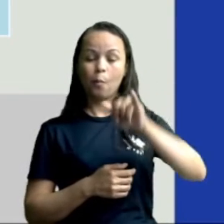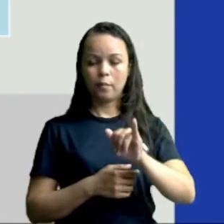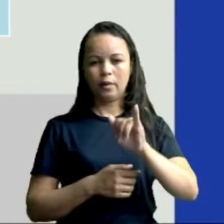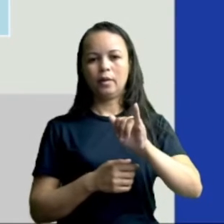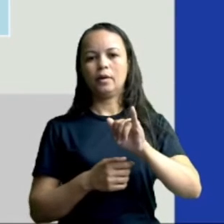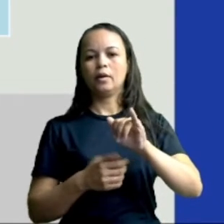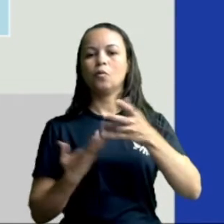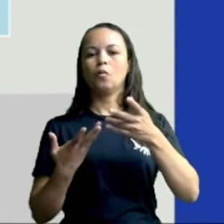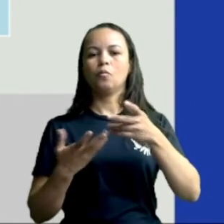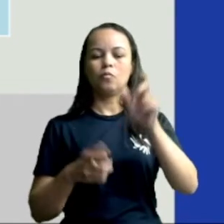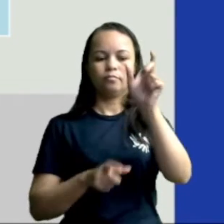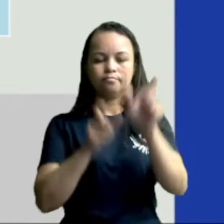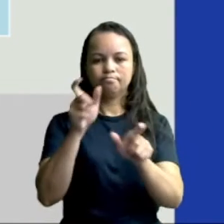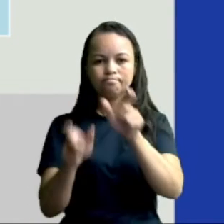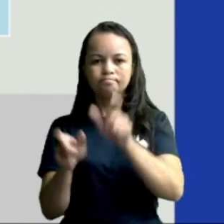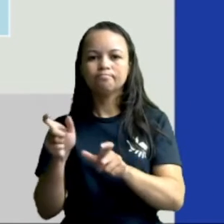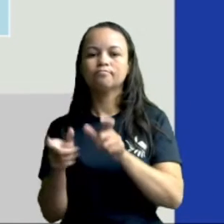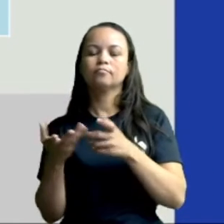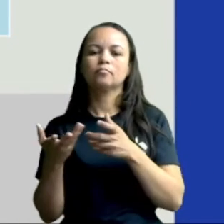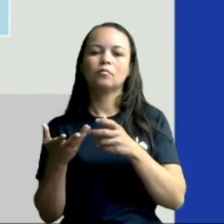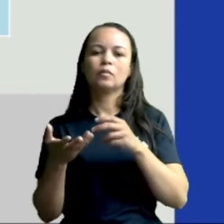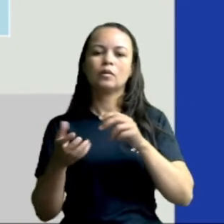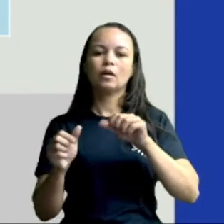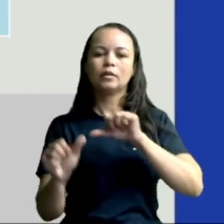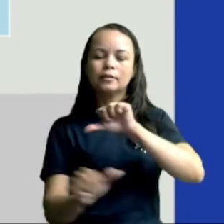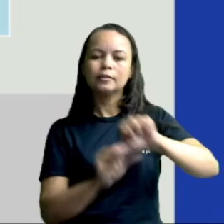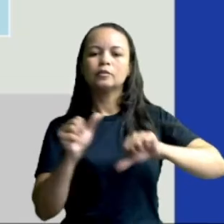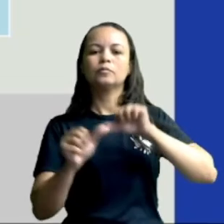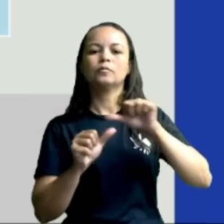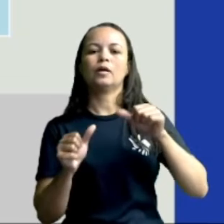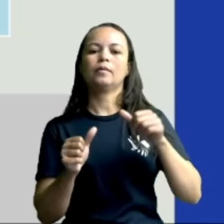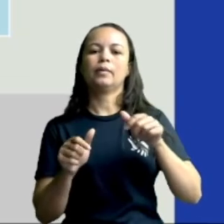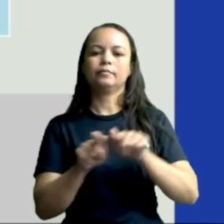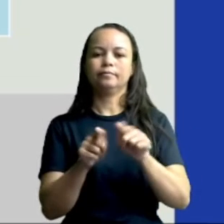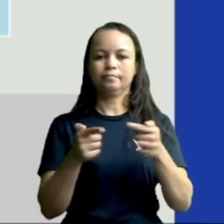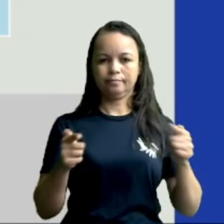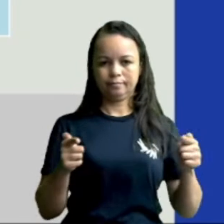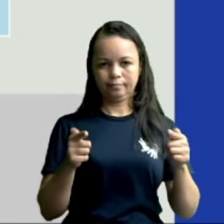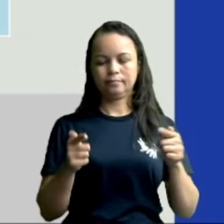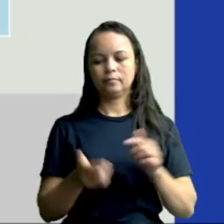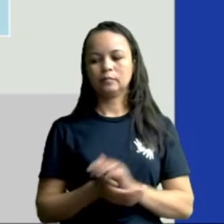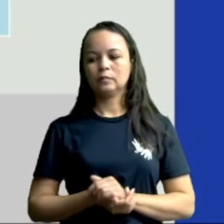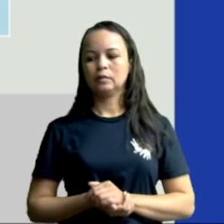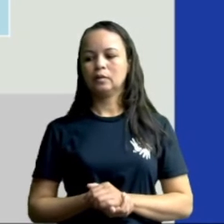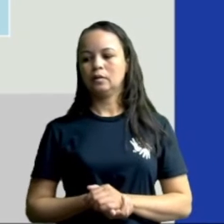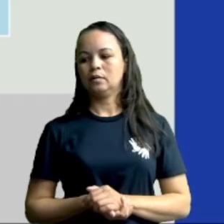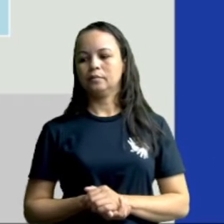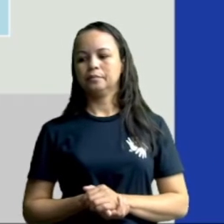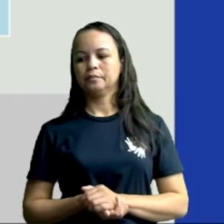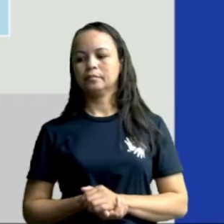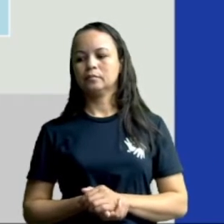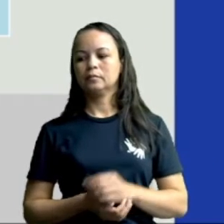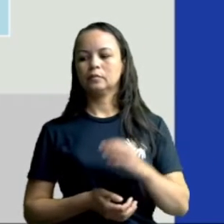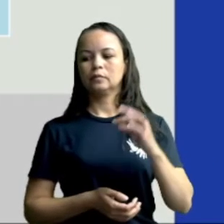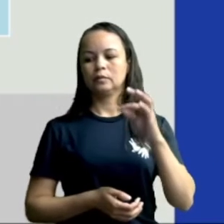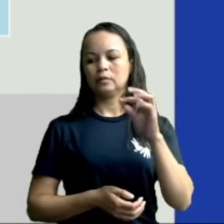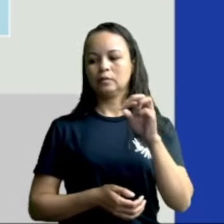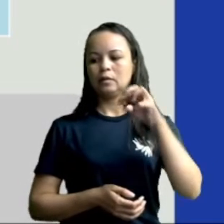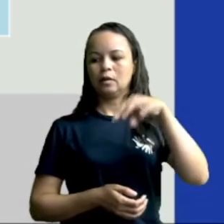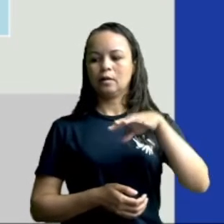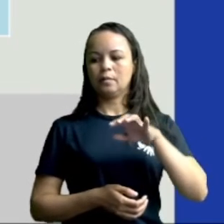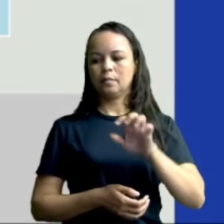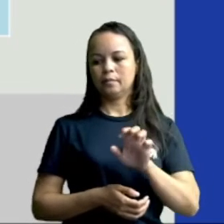a função gramatical, muda a classe gramatical, certo? Eu quero mi bicicleta